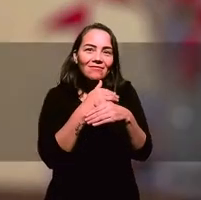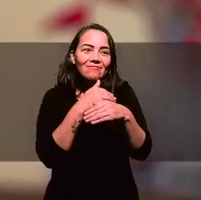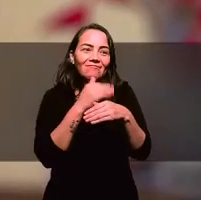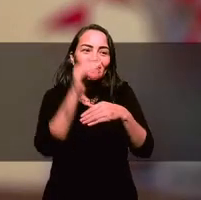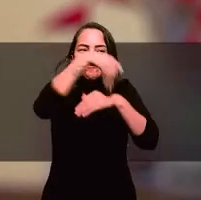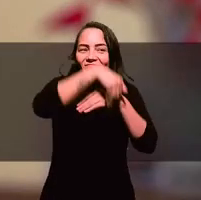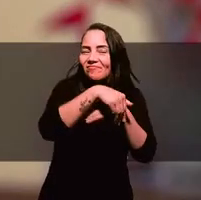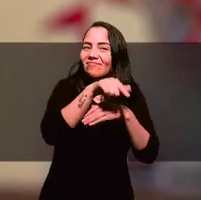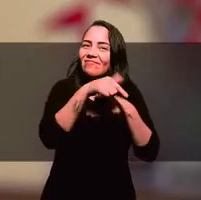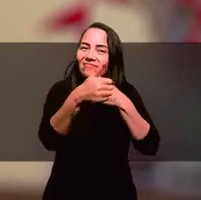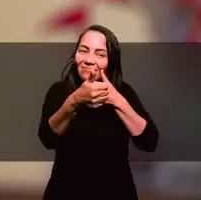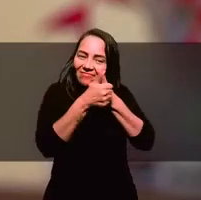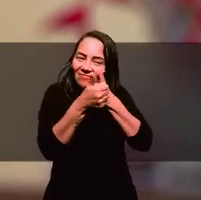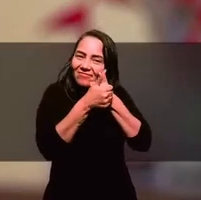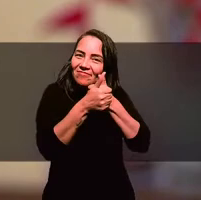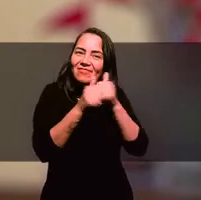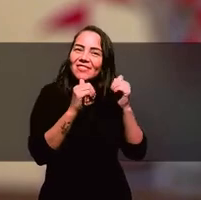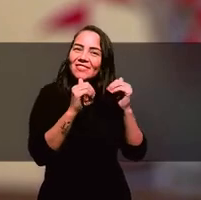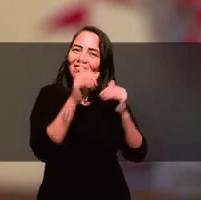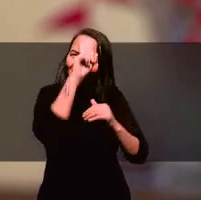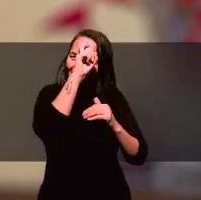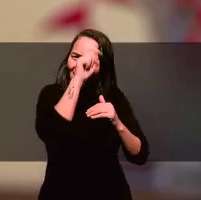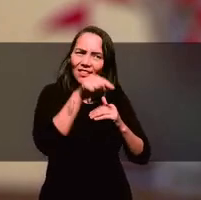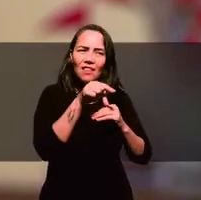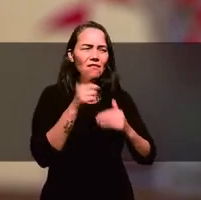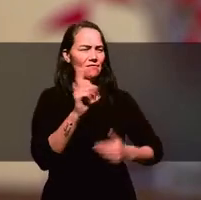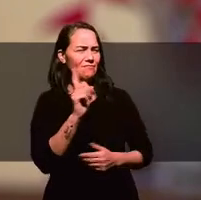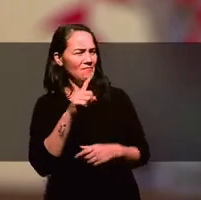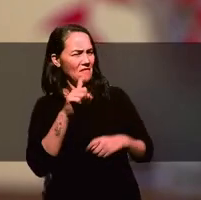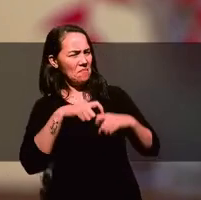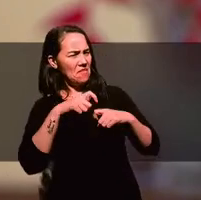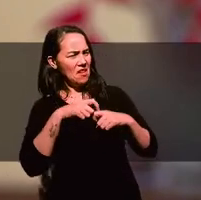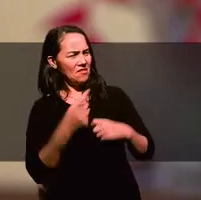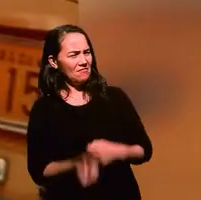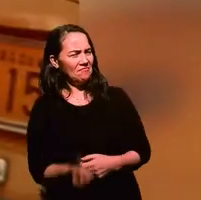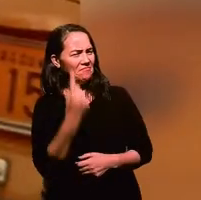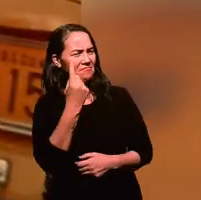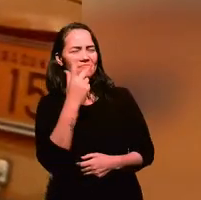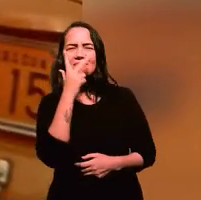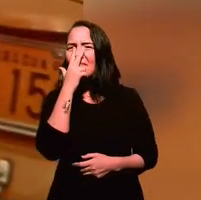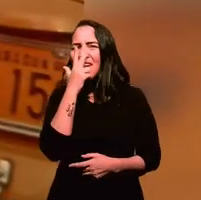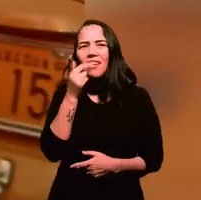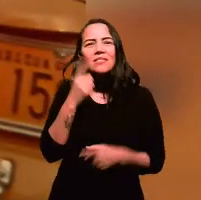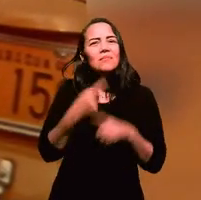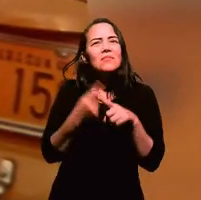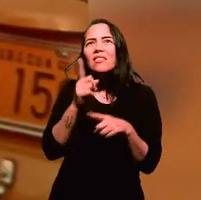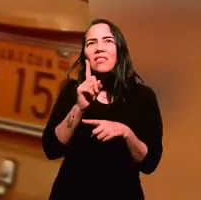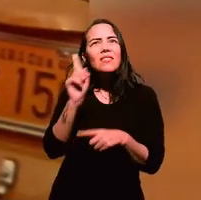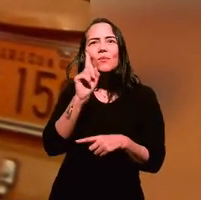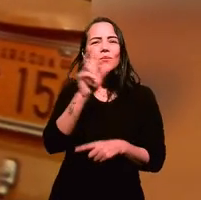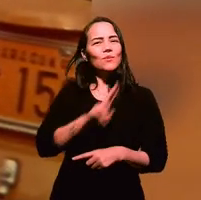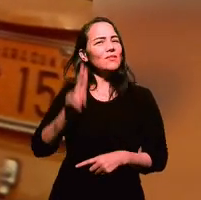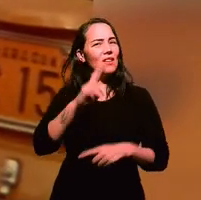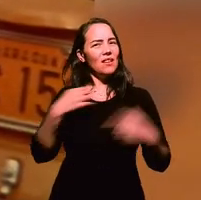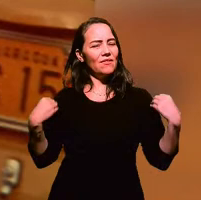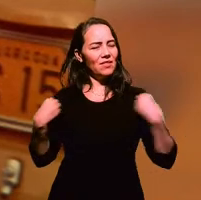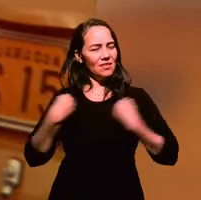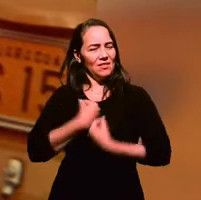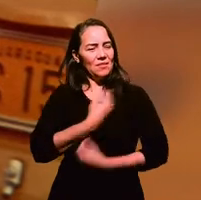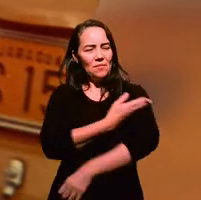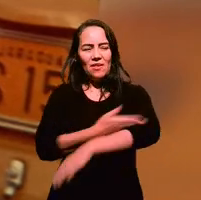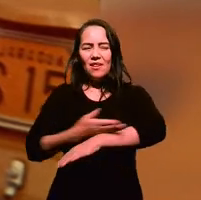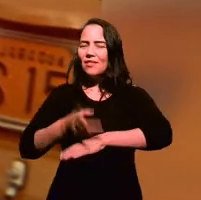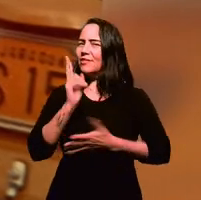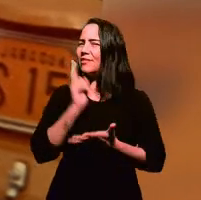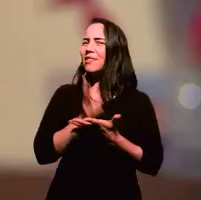hospital. Muitas vezes eu pensava, mas esse não é médico. Quando ele ia atender, sabe? Ele não usava branco. Ele sempre